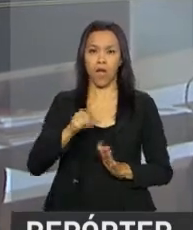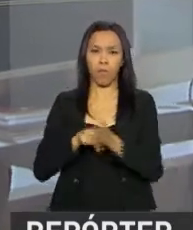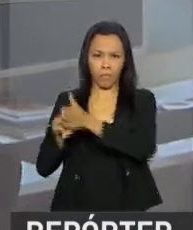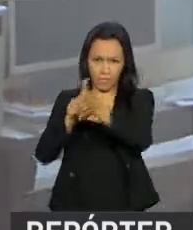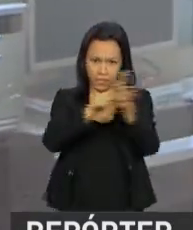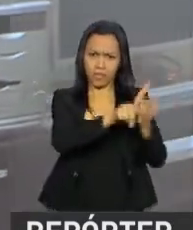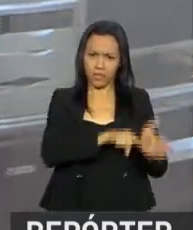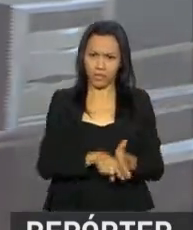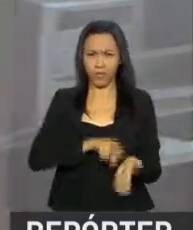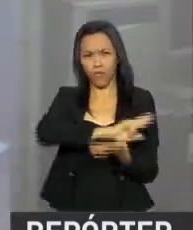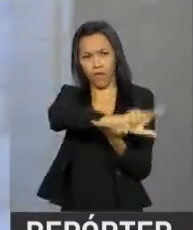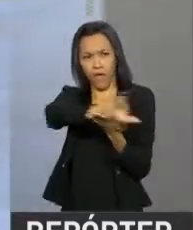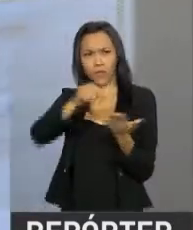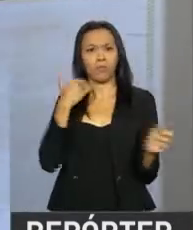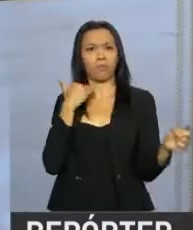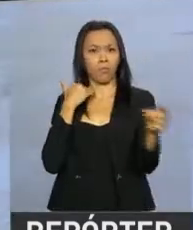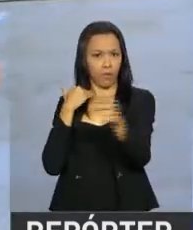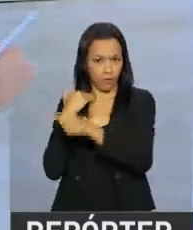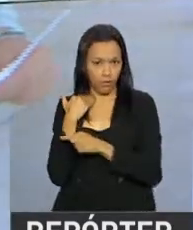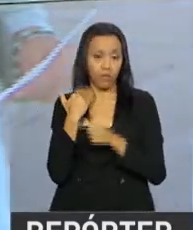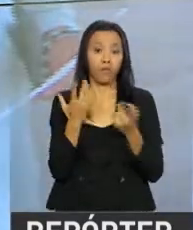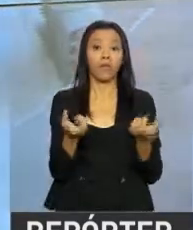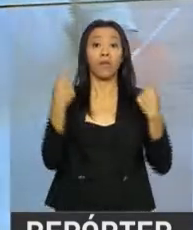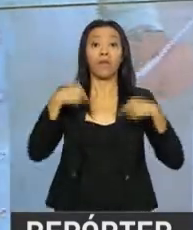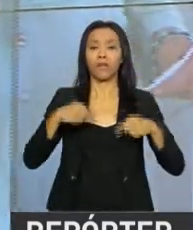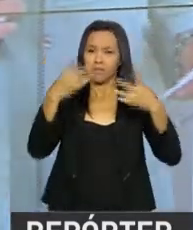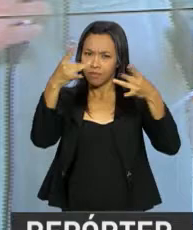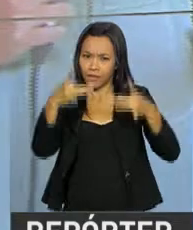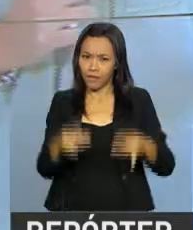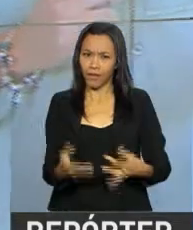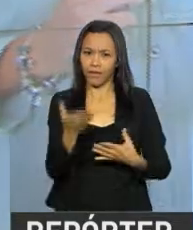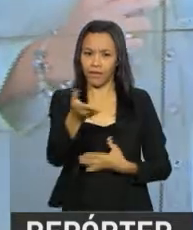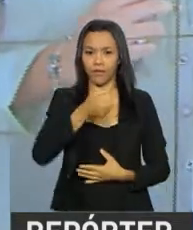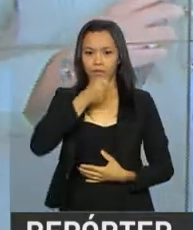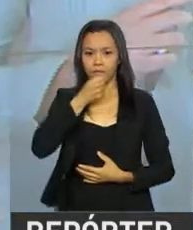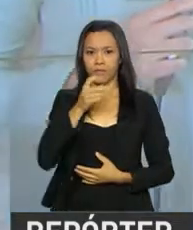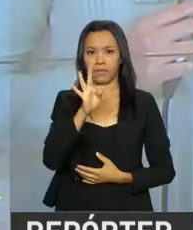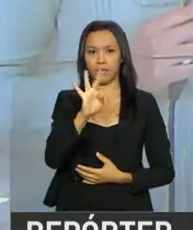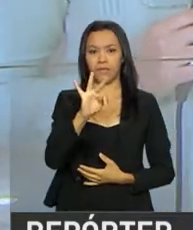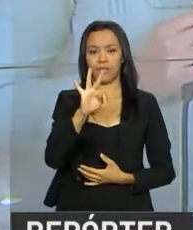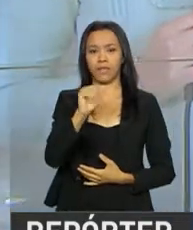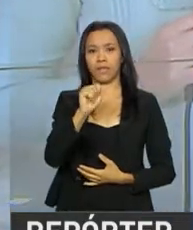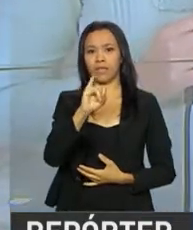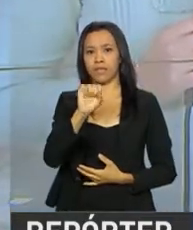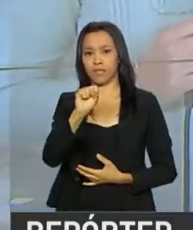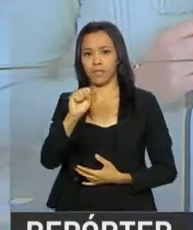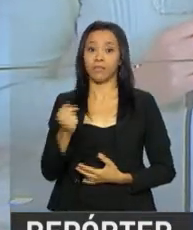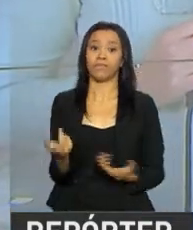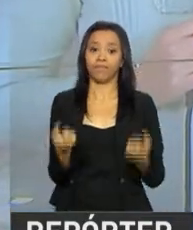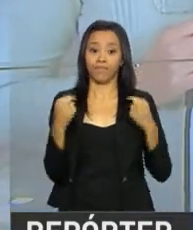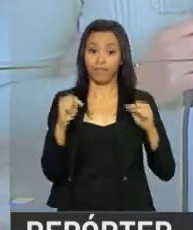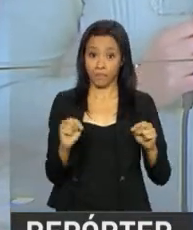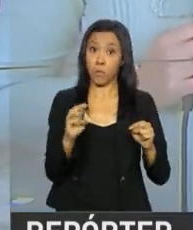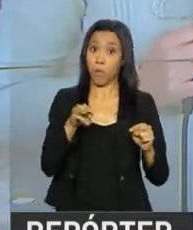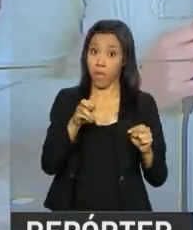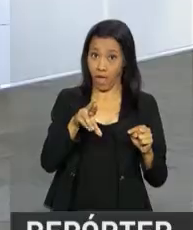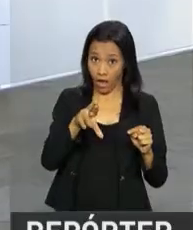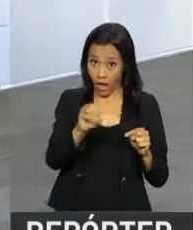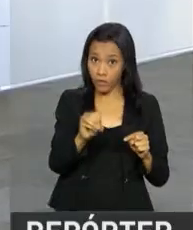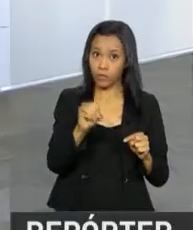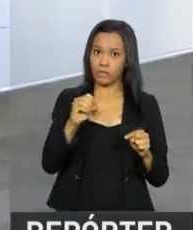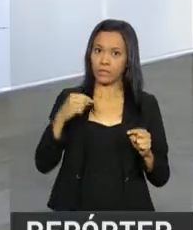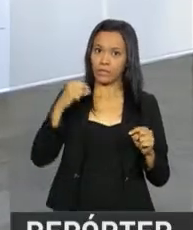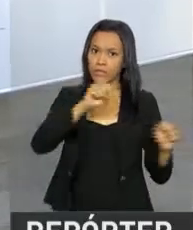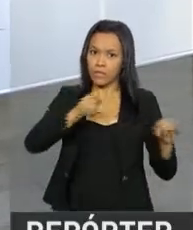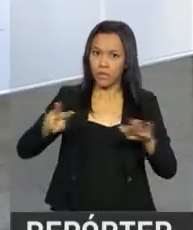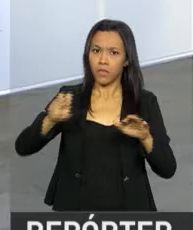vamos saber os detalhes ao vivo com a repórter país há dias foi thaísa foi renata o mercado financeiro vem semana semana